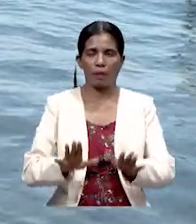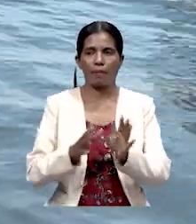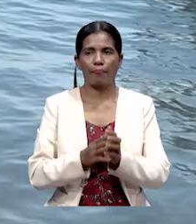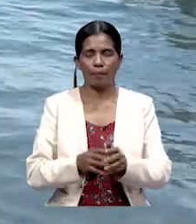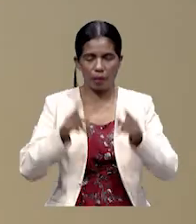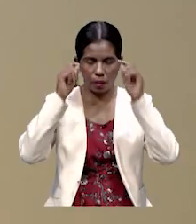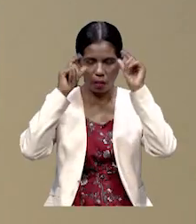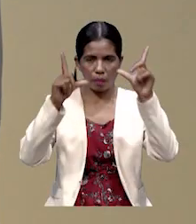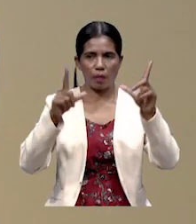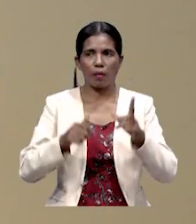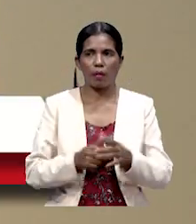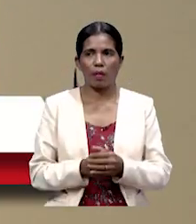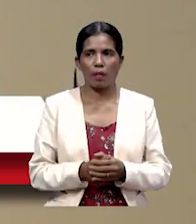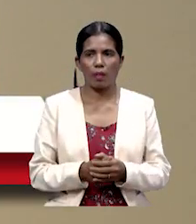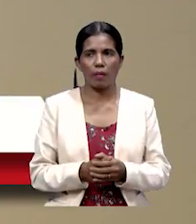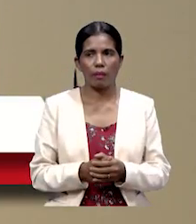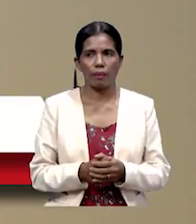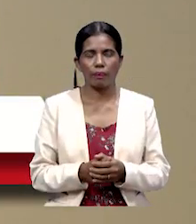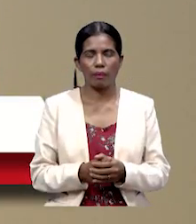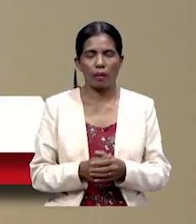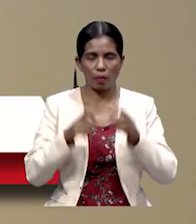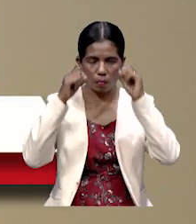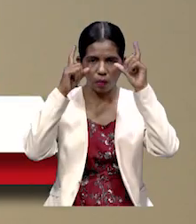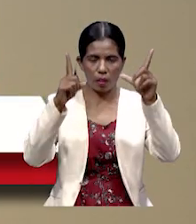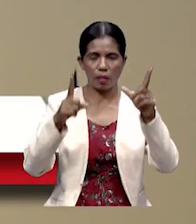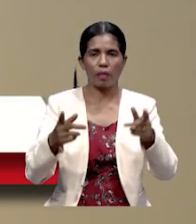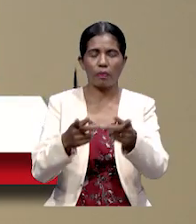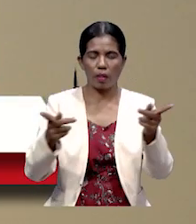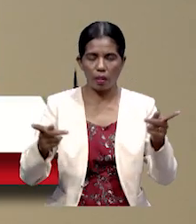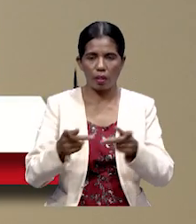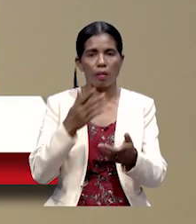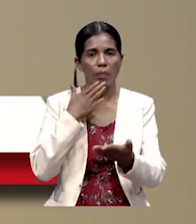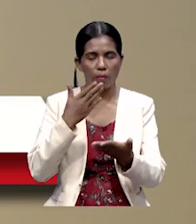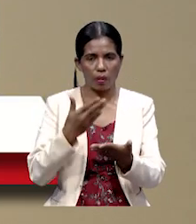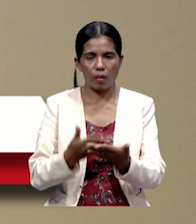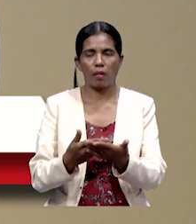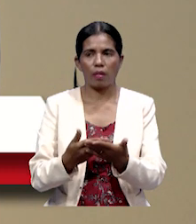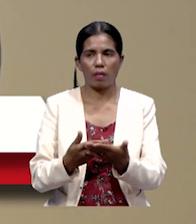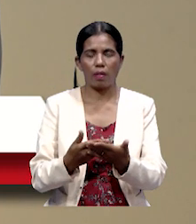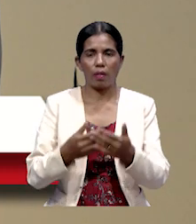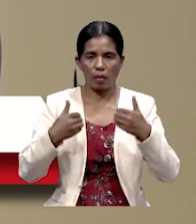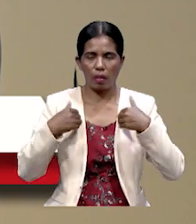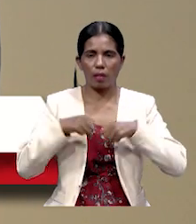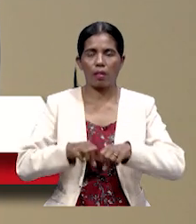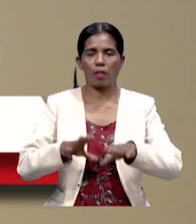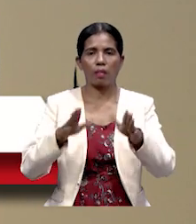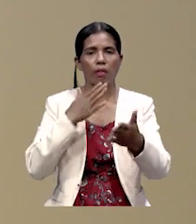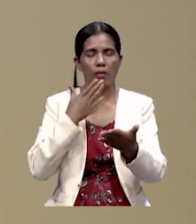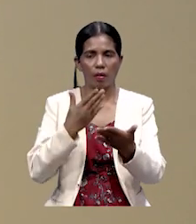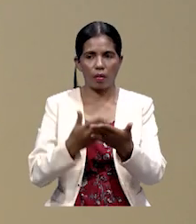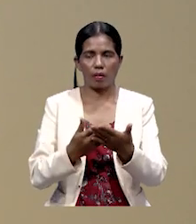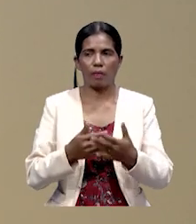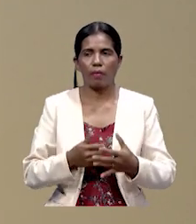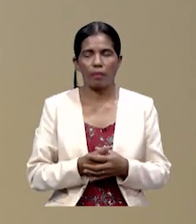estado insular, não poderia estar ausente deste debate. Conforme faz notar o documento elaborado em 2016 pelo Gabinete